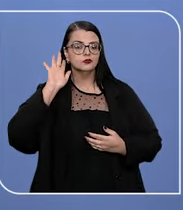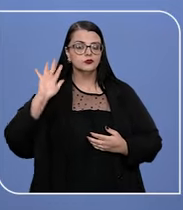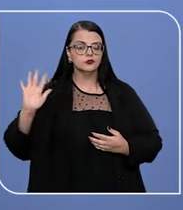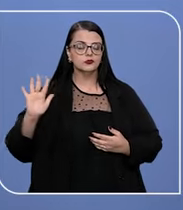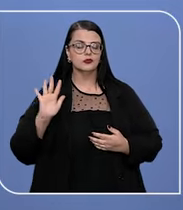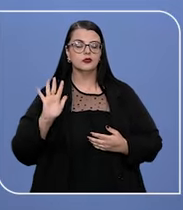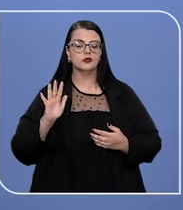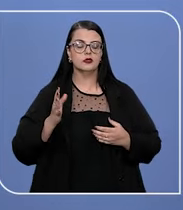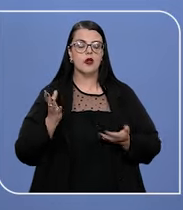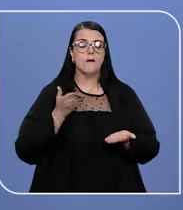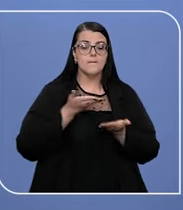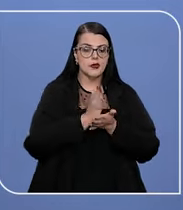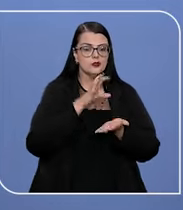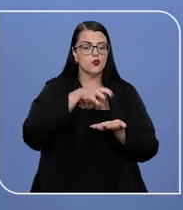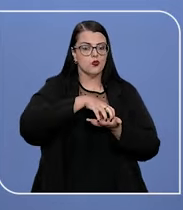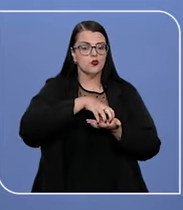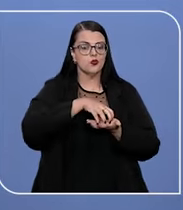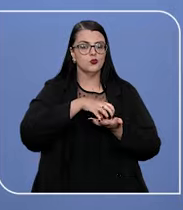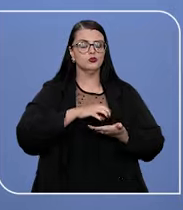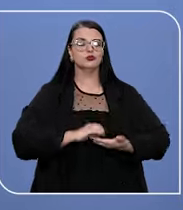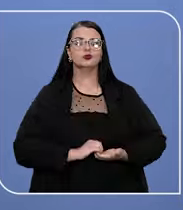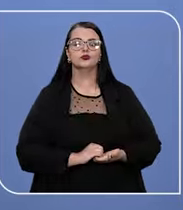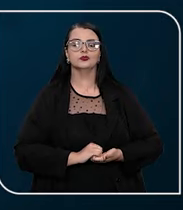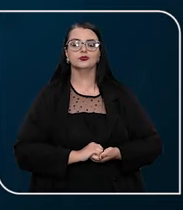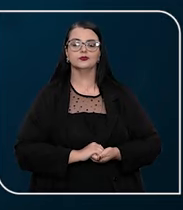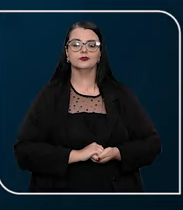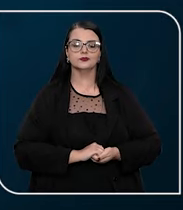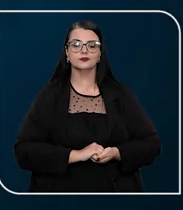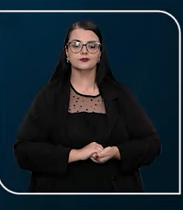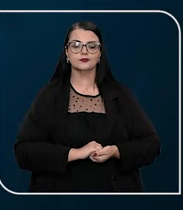que sonha em passar em um Concurso Público